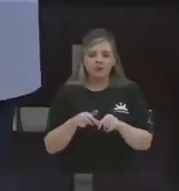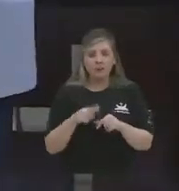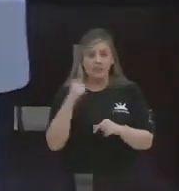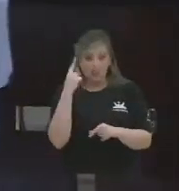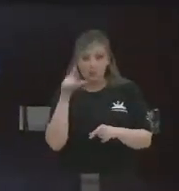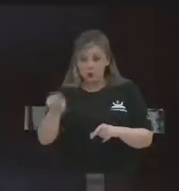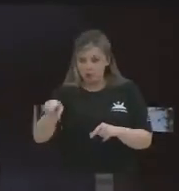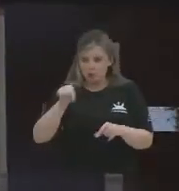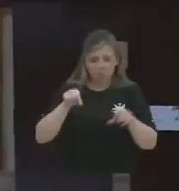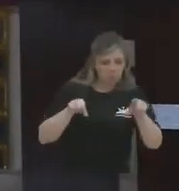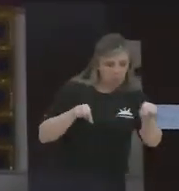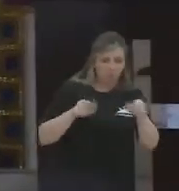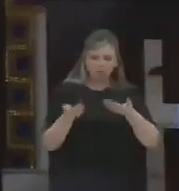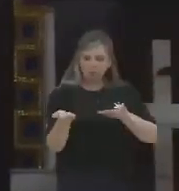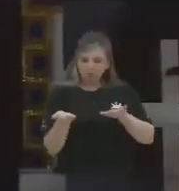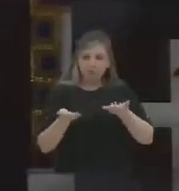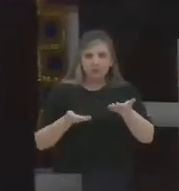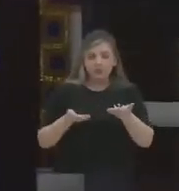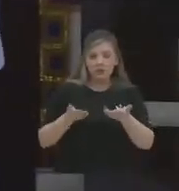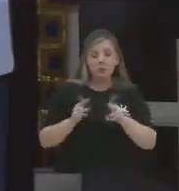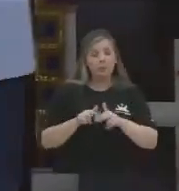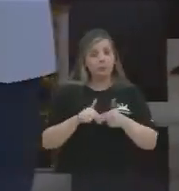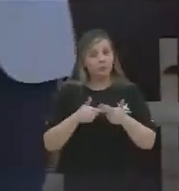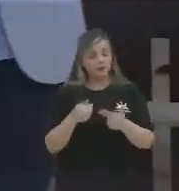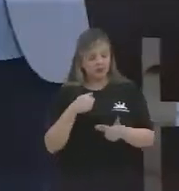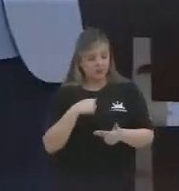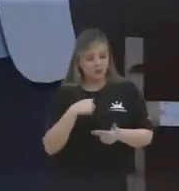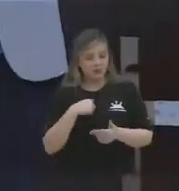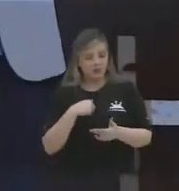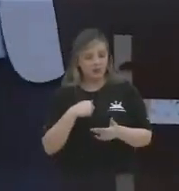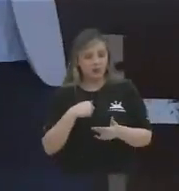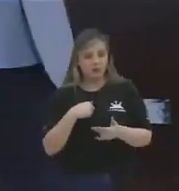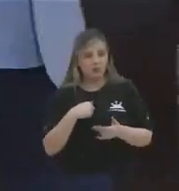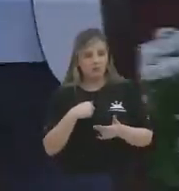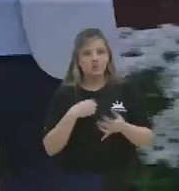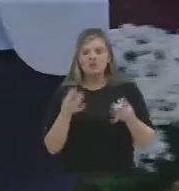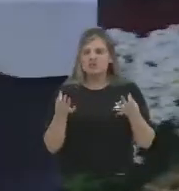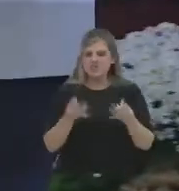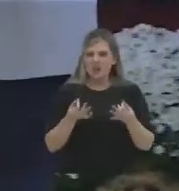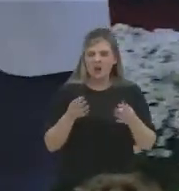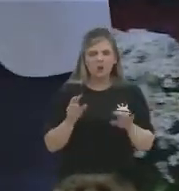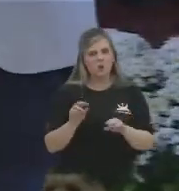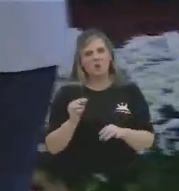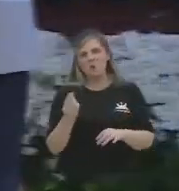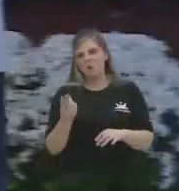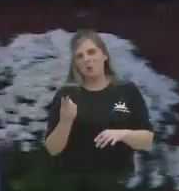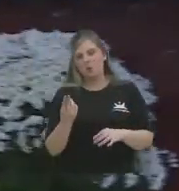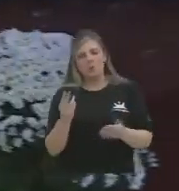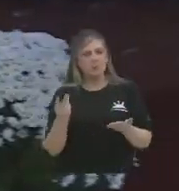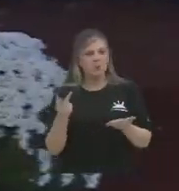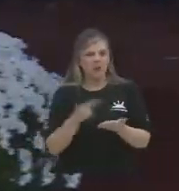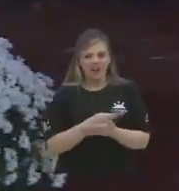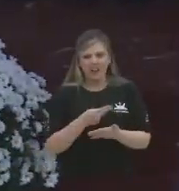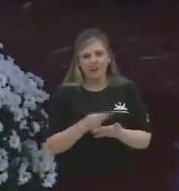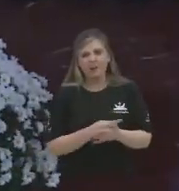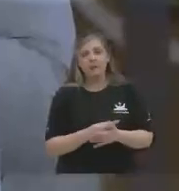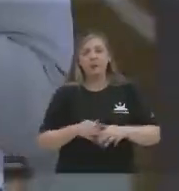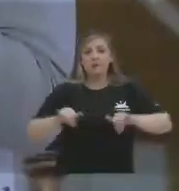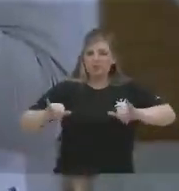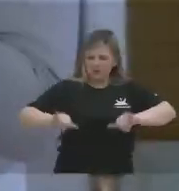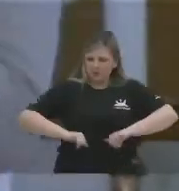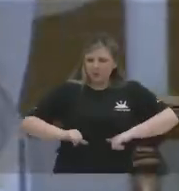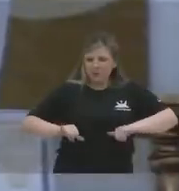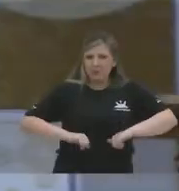erro, e isso tudo produz sofrimento. Mas o sofrimento não é só uma questão religiosa, porque,